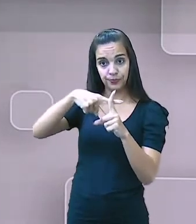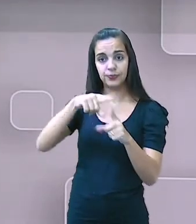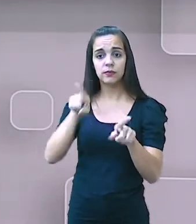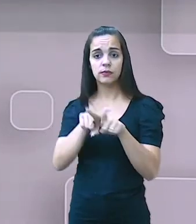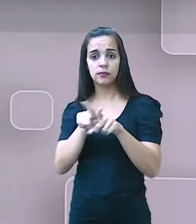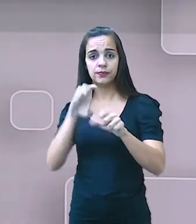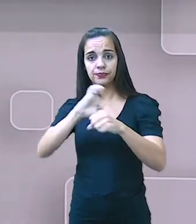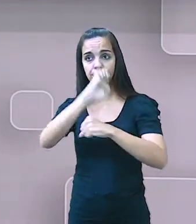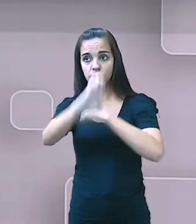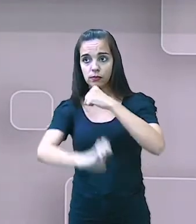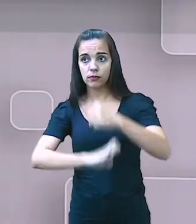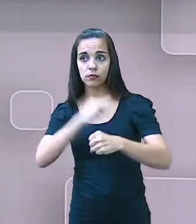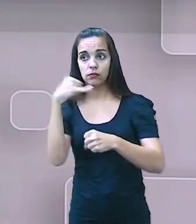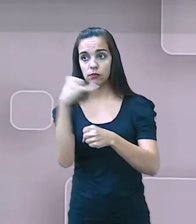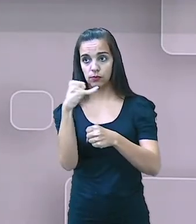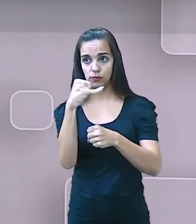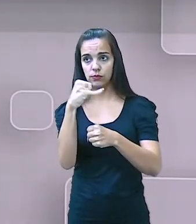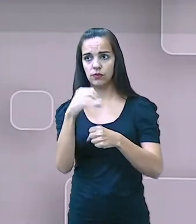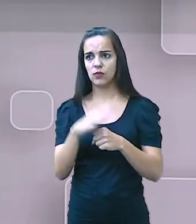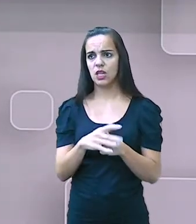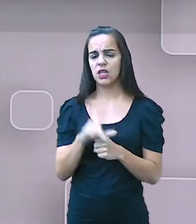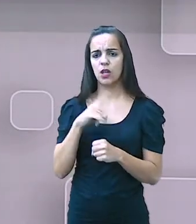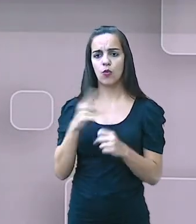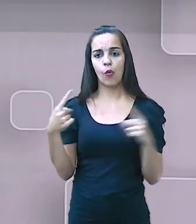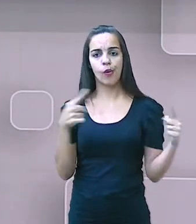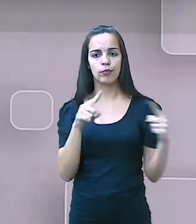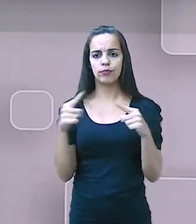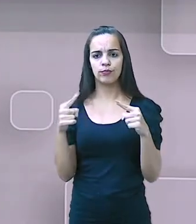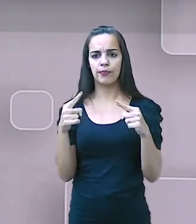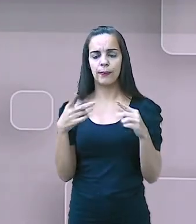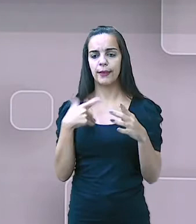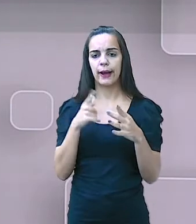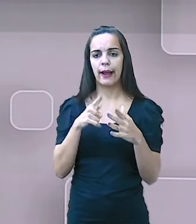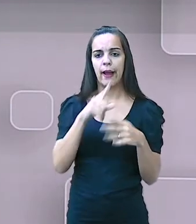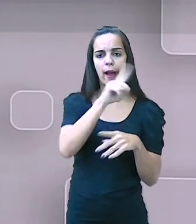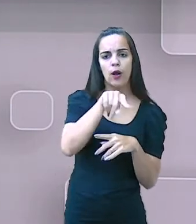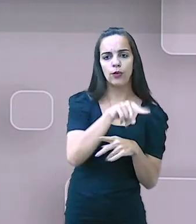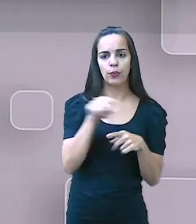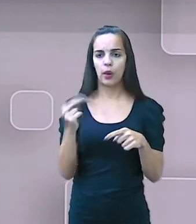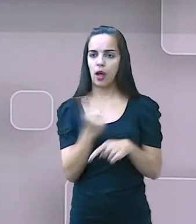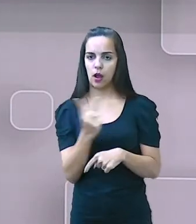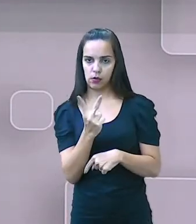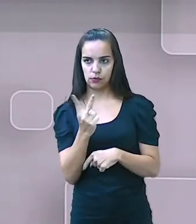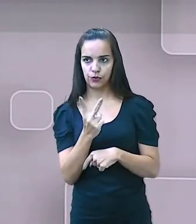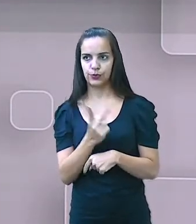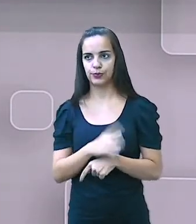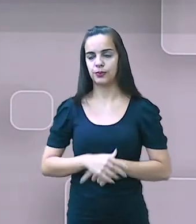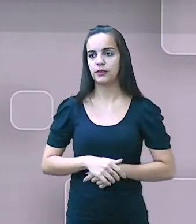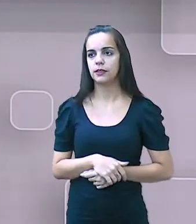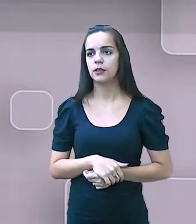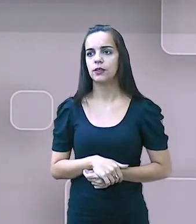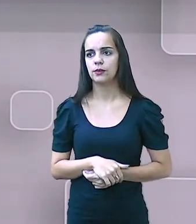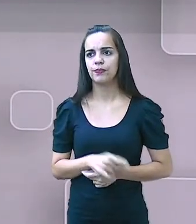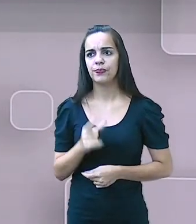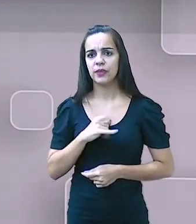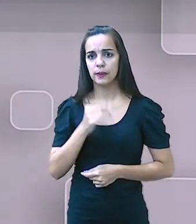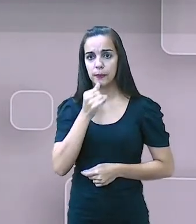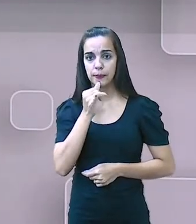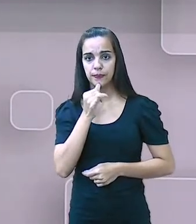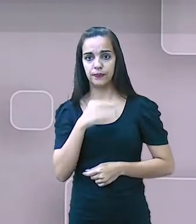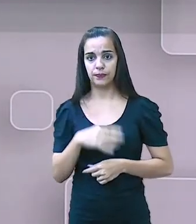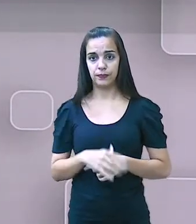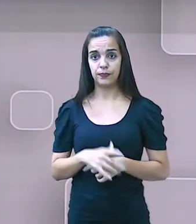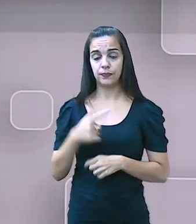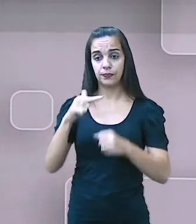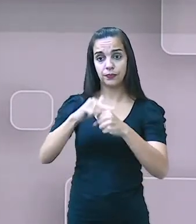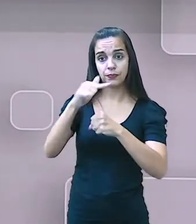Sendo assim, uma anula a outra e cria esta neutralidade para o átomo. Muito